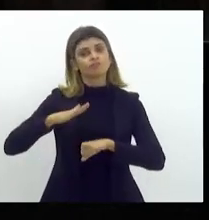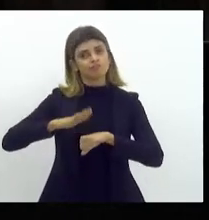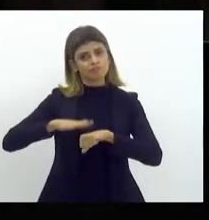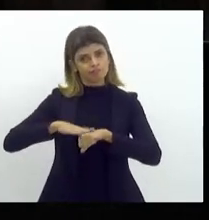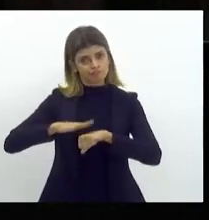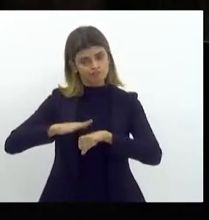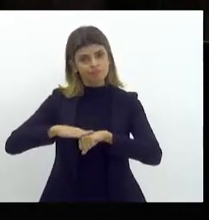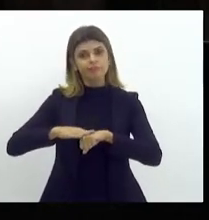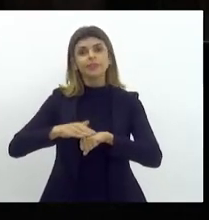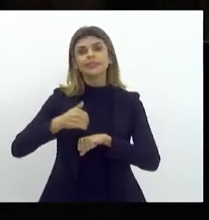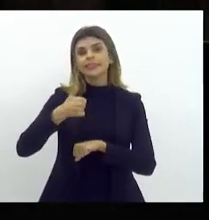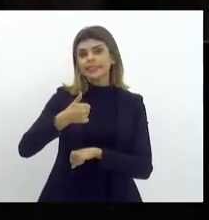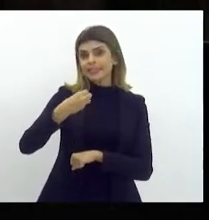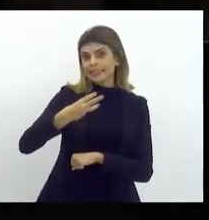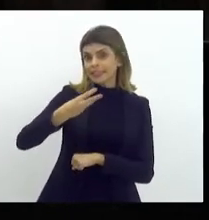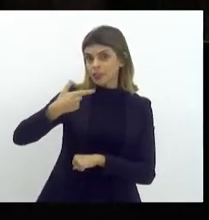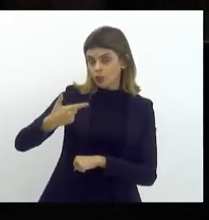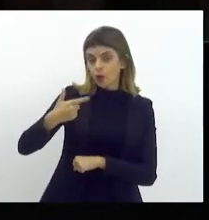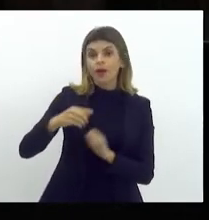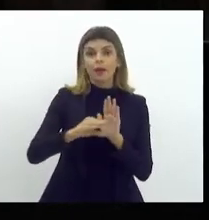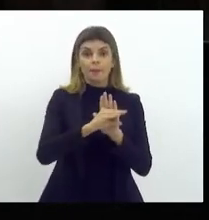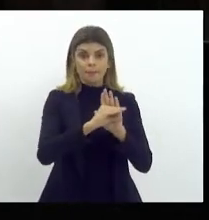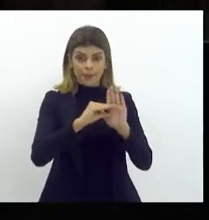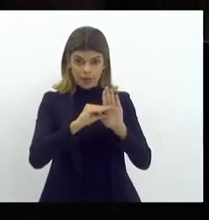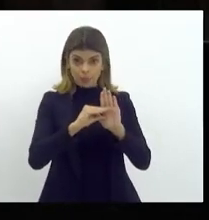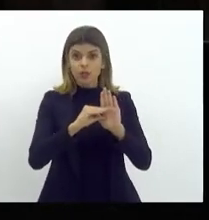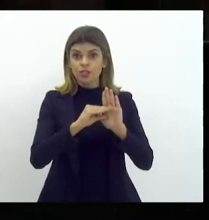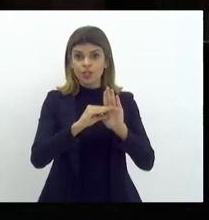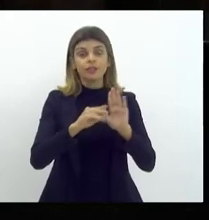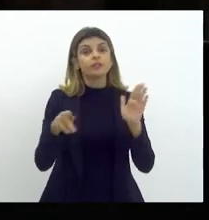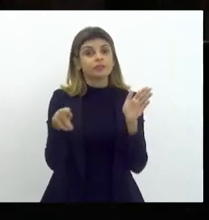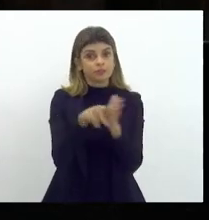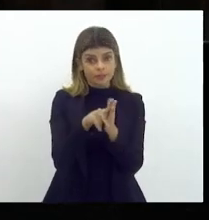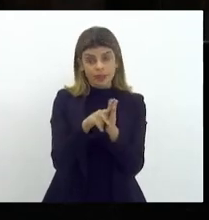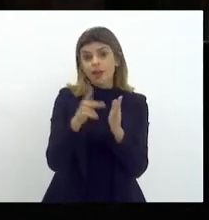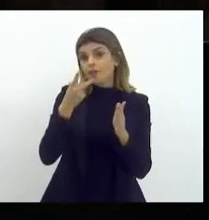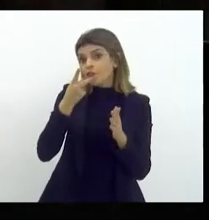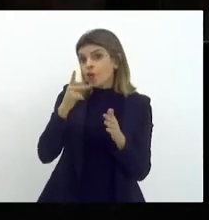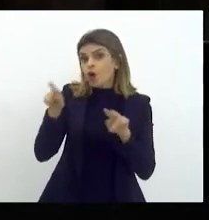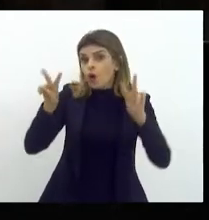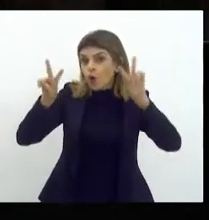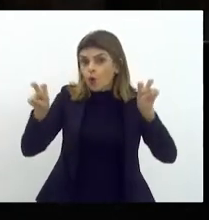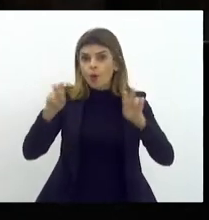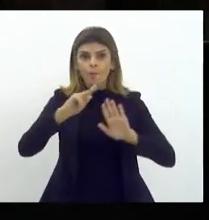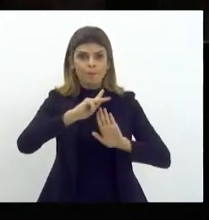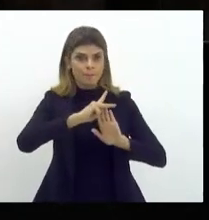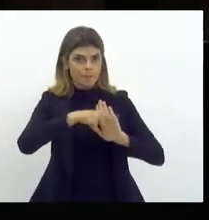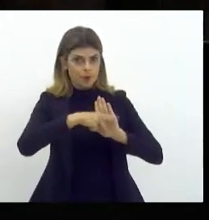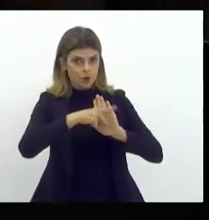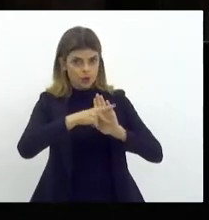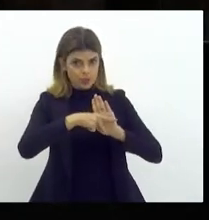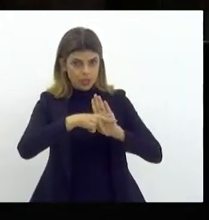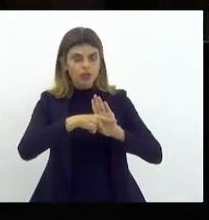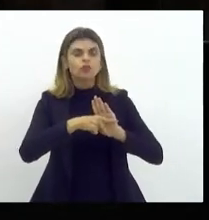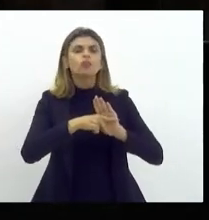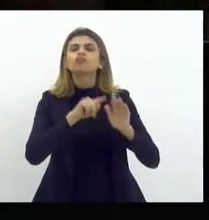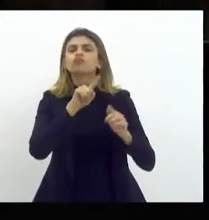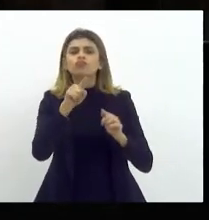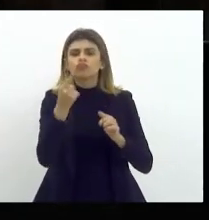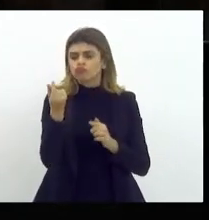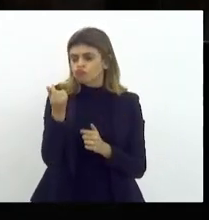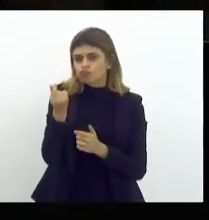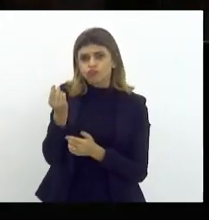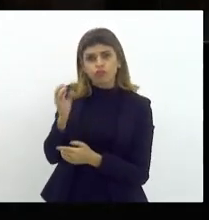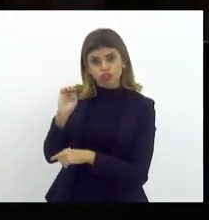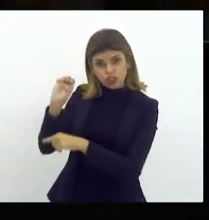132 essa emenda suprime o artigo do projeto que retira o fonte